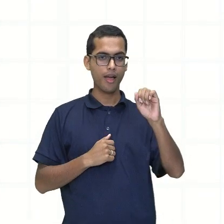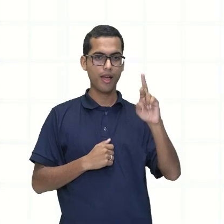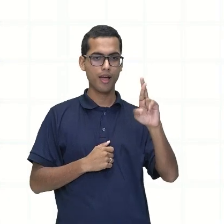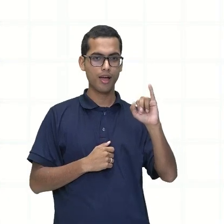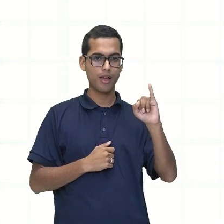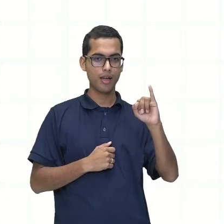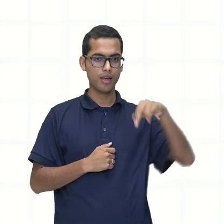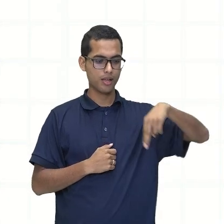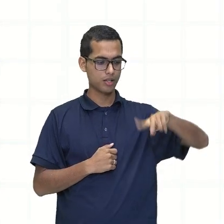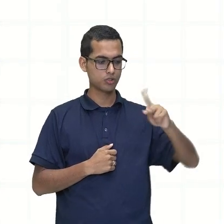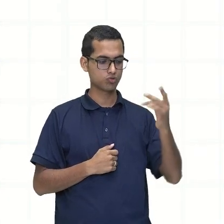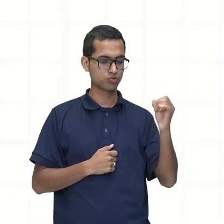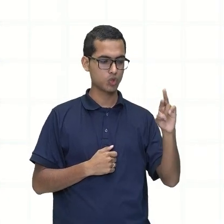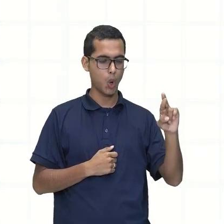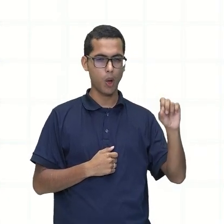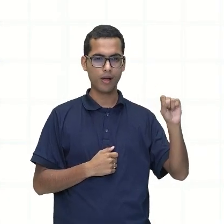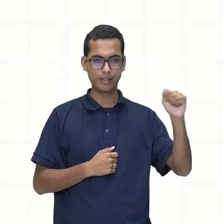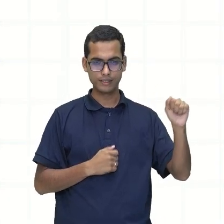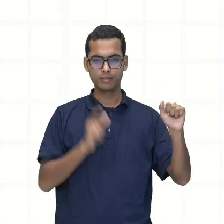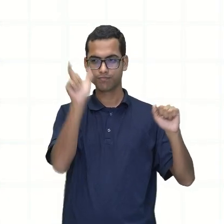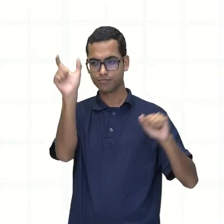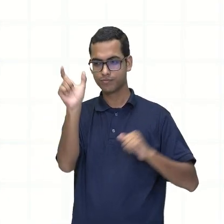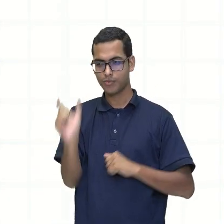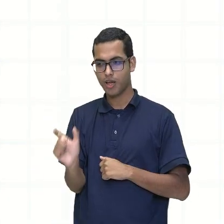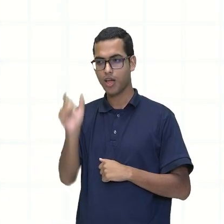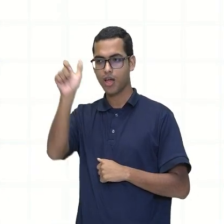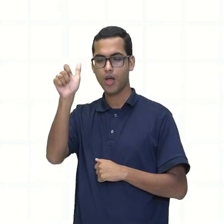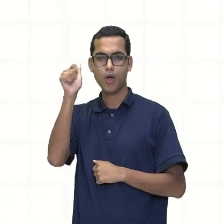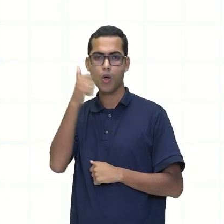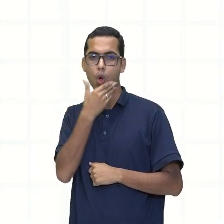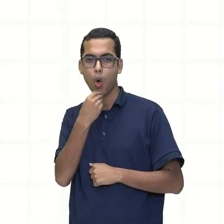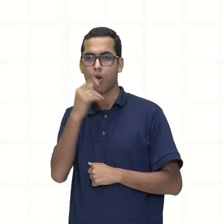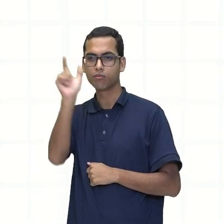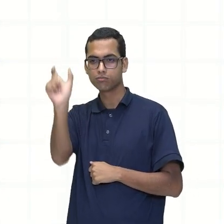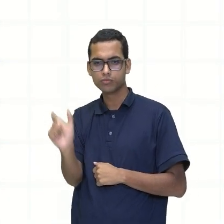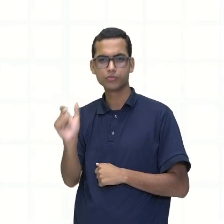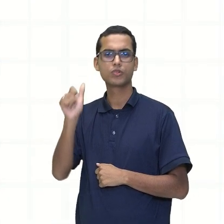mulher feminino, certo? E aí os nossos